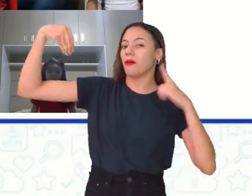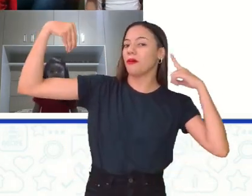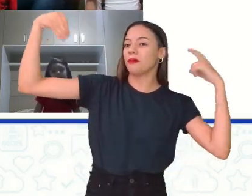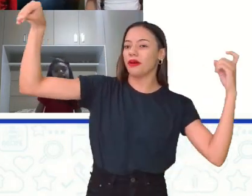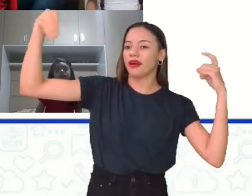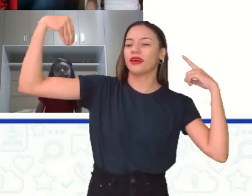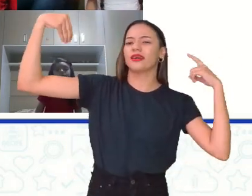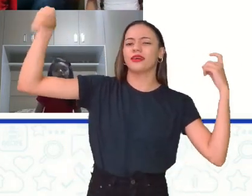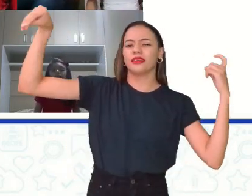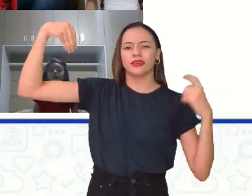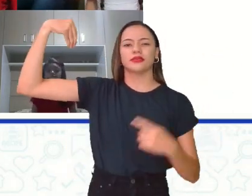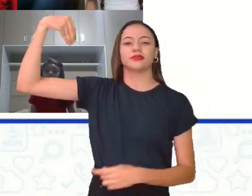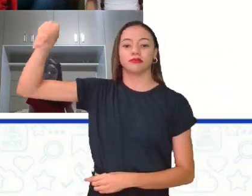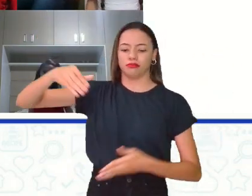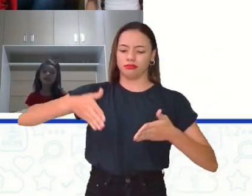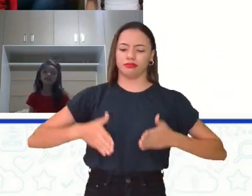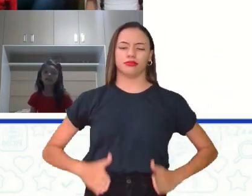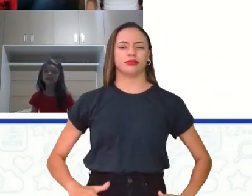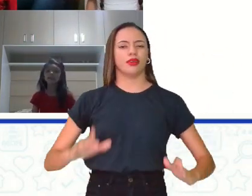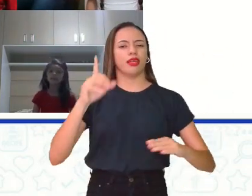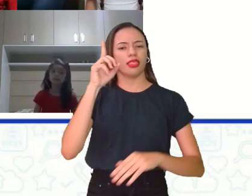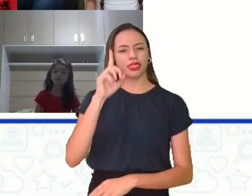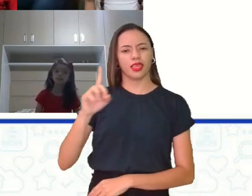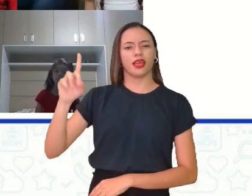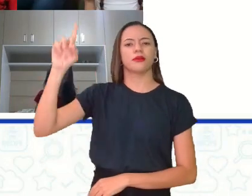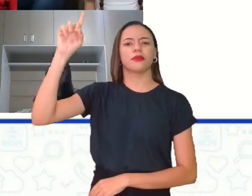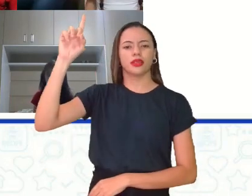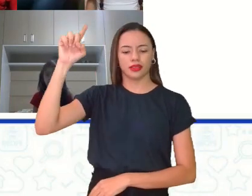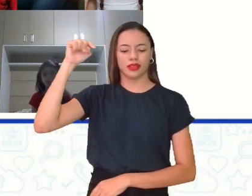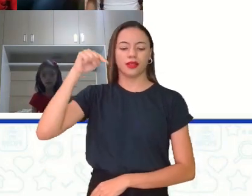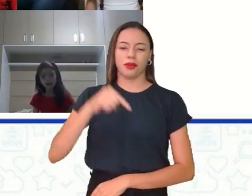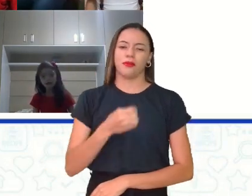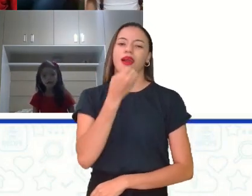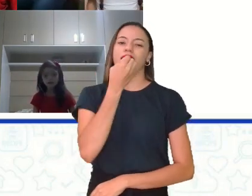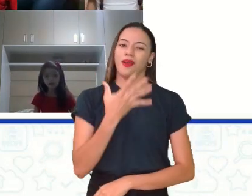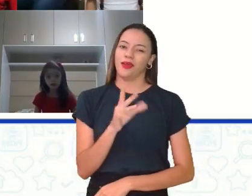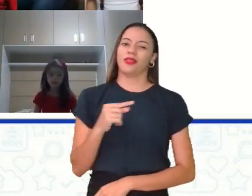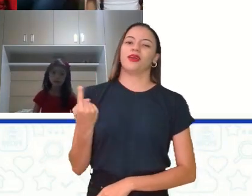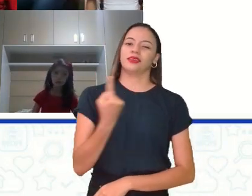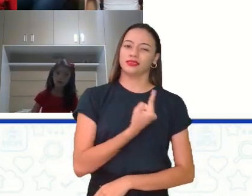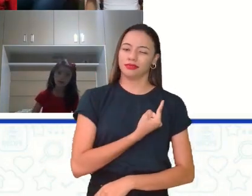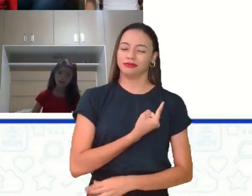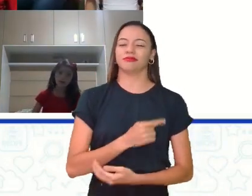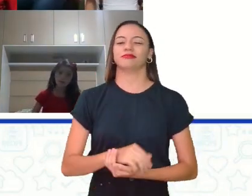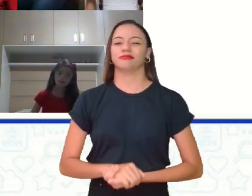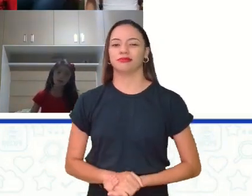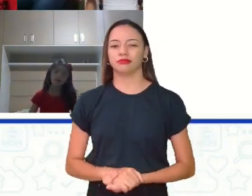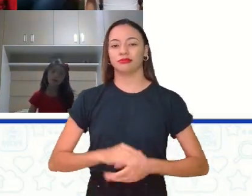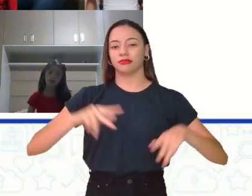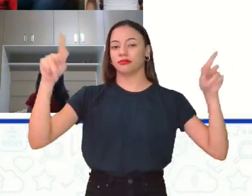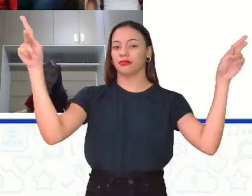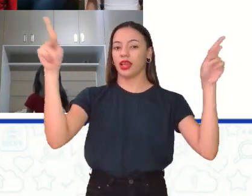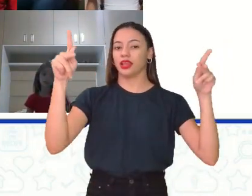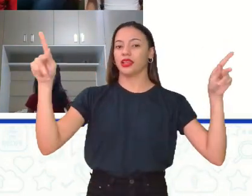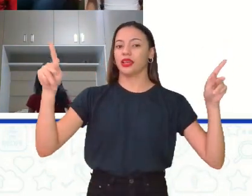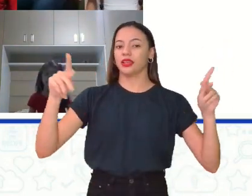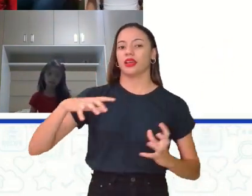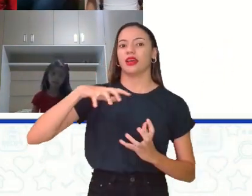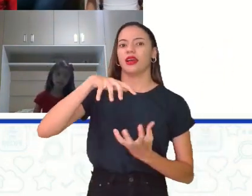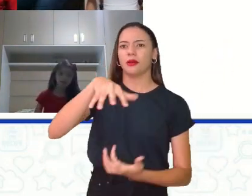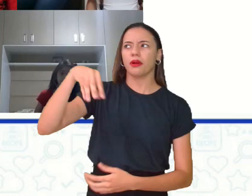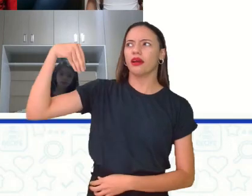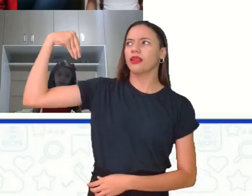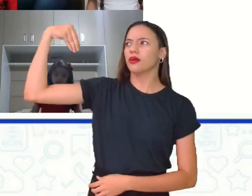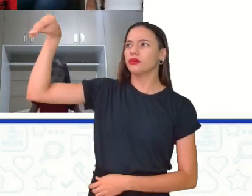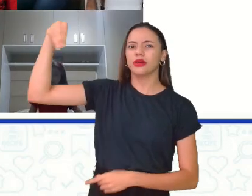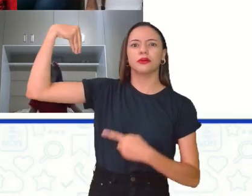de Belém, já nasceu Deus menino para o nosso bem. Paz na